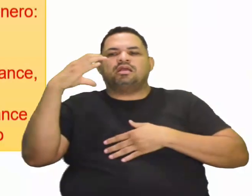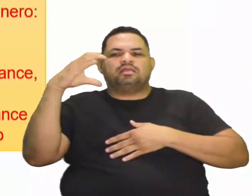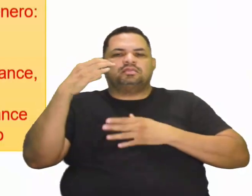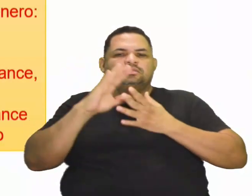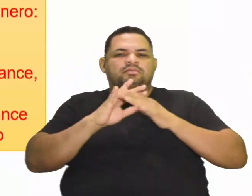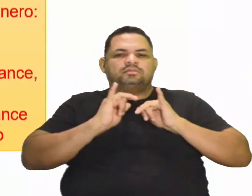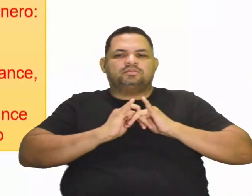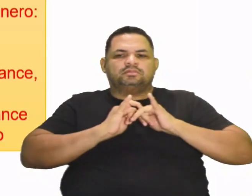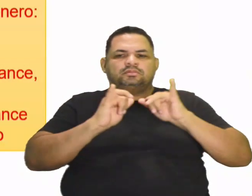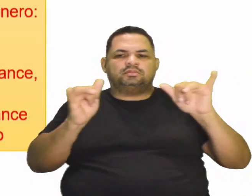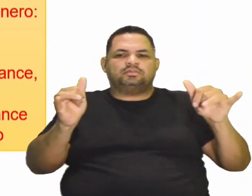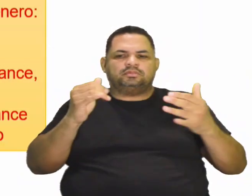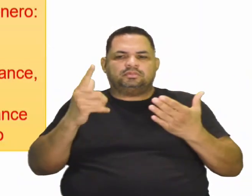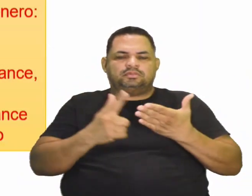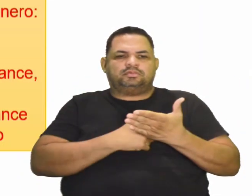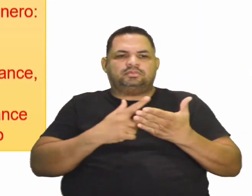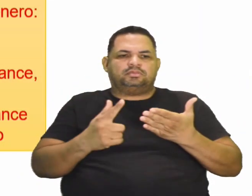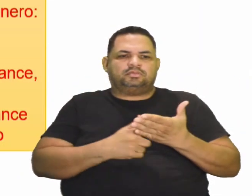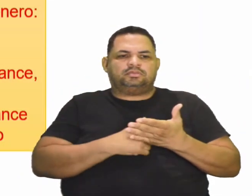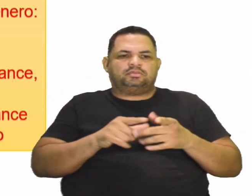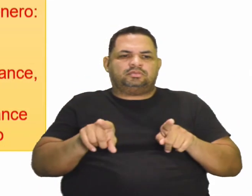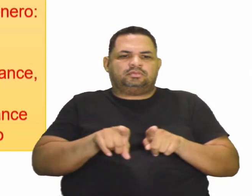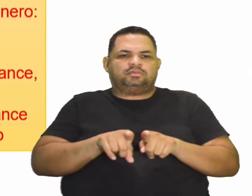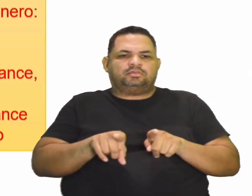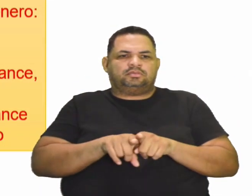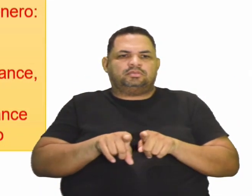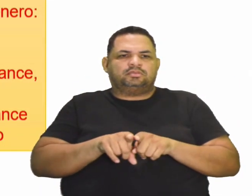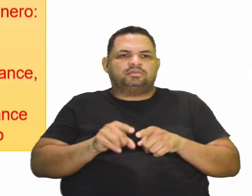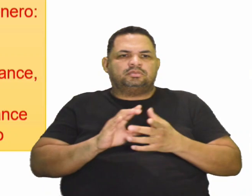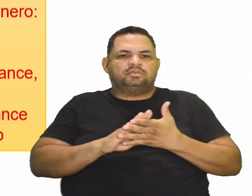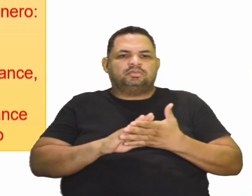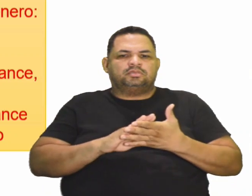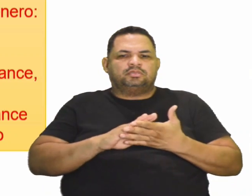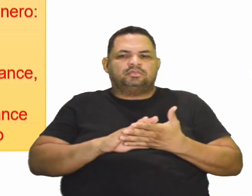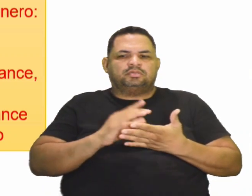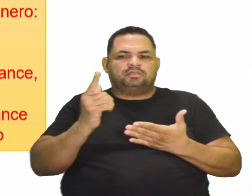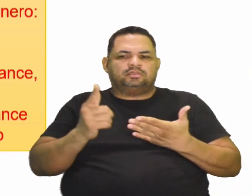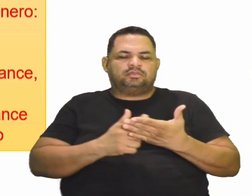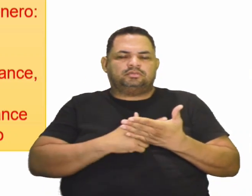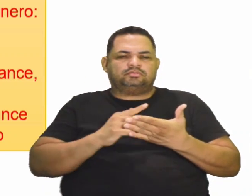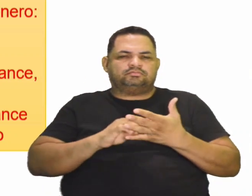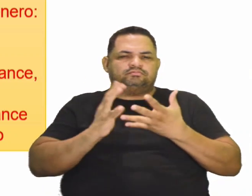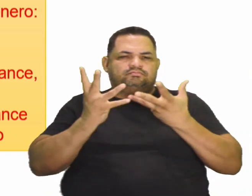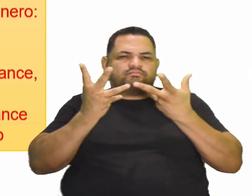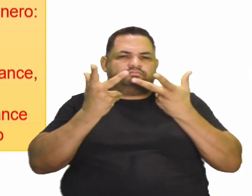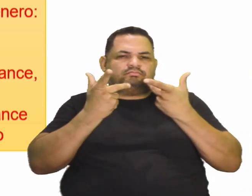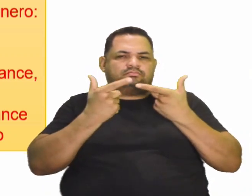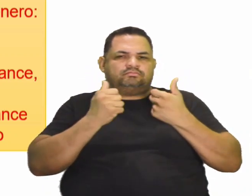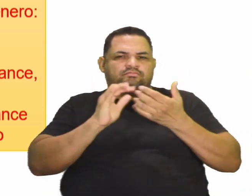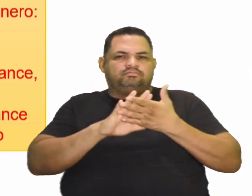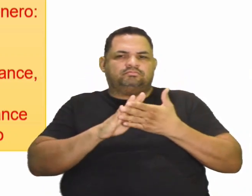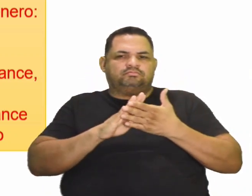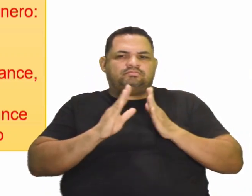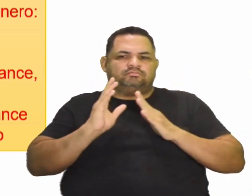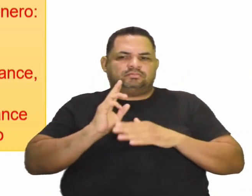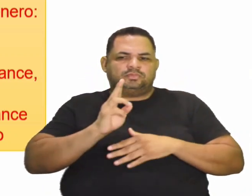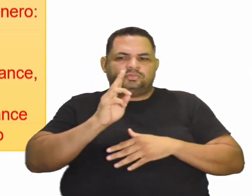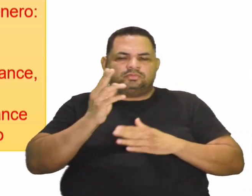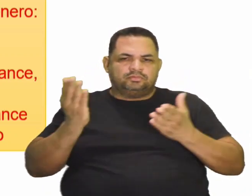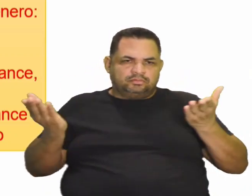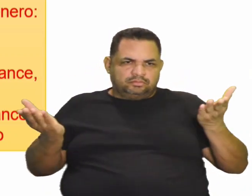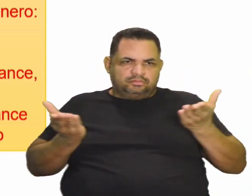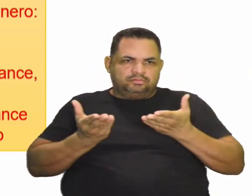livros. Tem obras maravilhosas que perpetuaram, né? Que são lendárias. Então, os